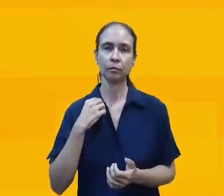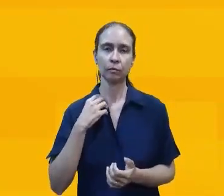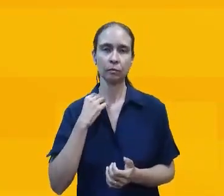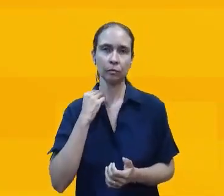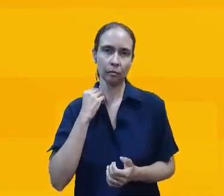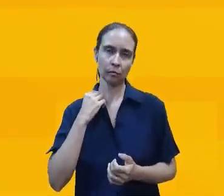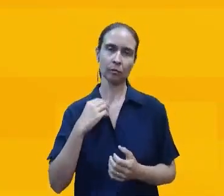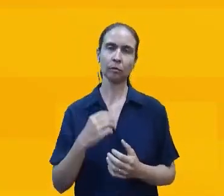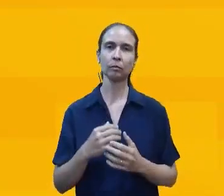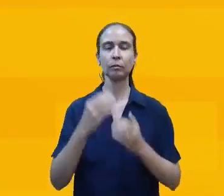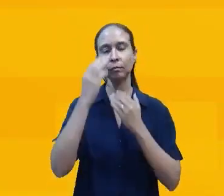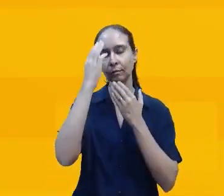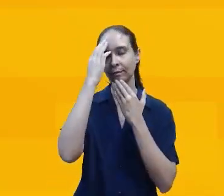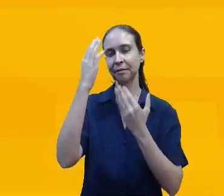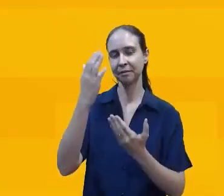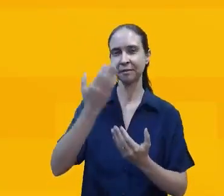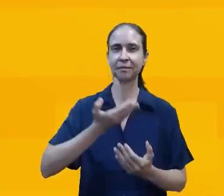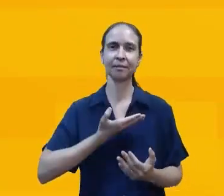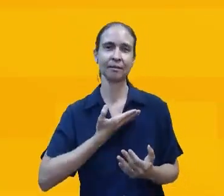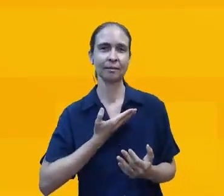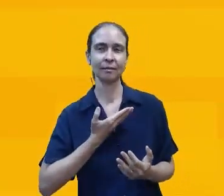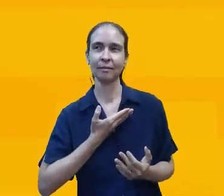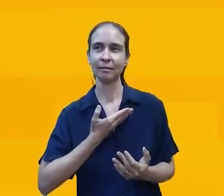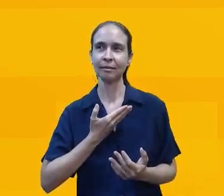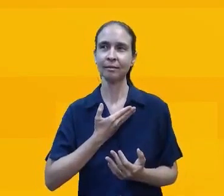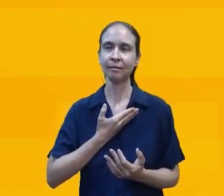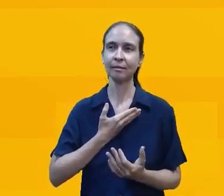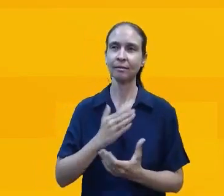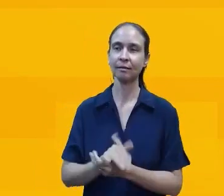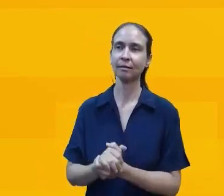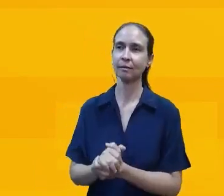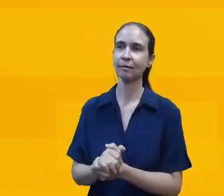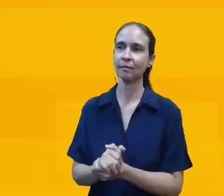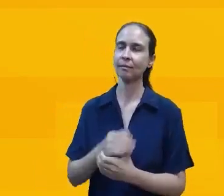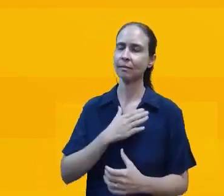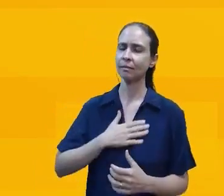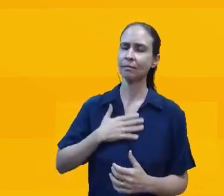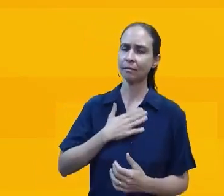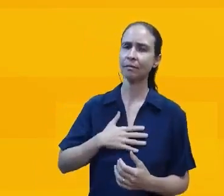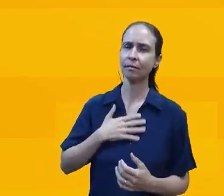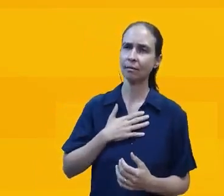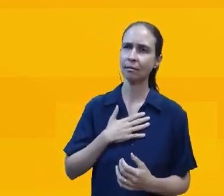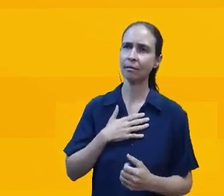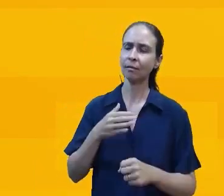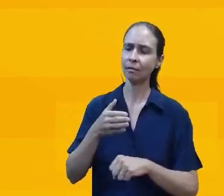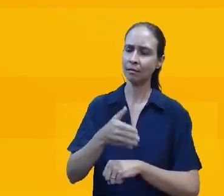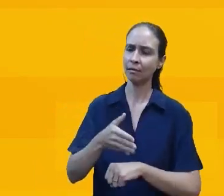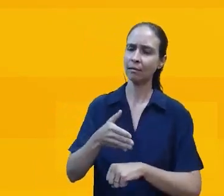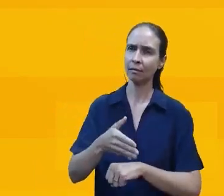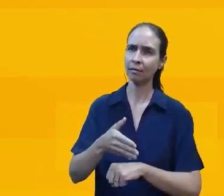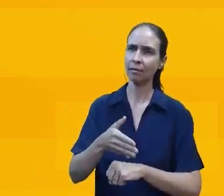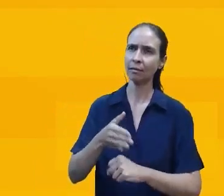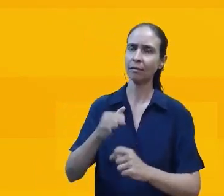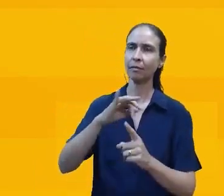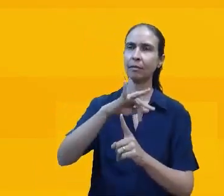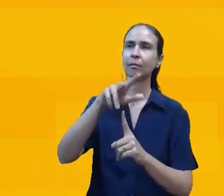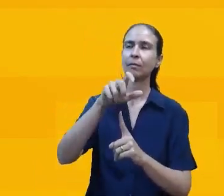Obrigado, Zé, meu amigo. Realmente é um prazer muito grande, né,